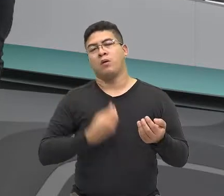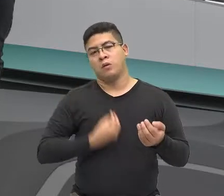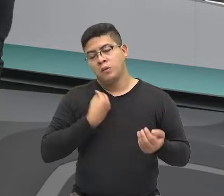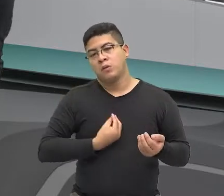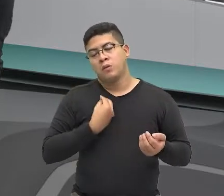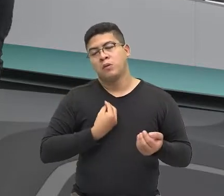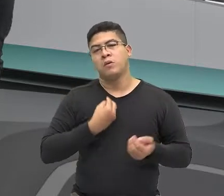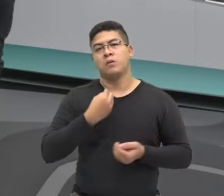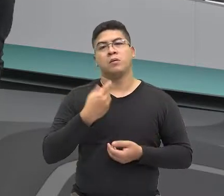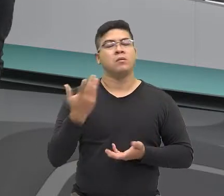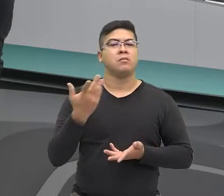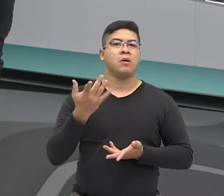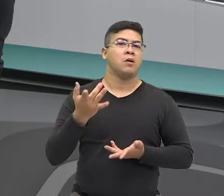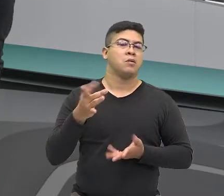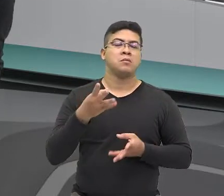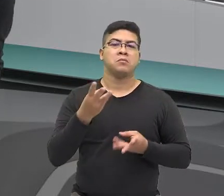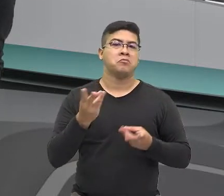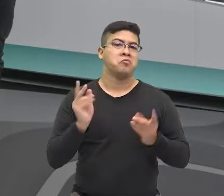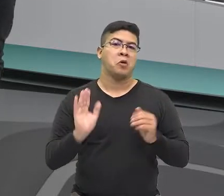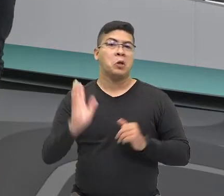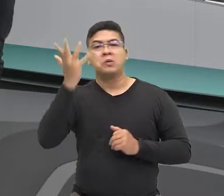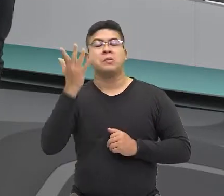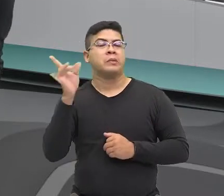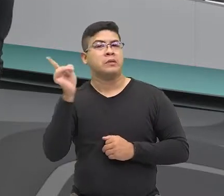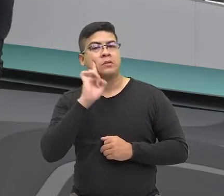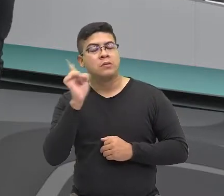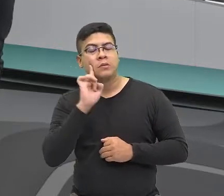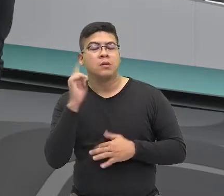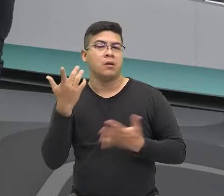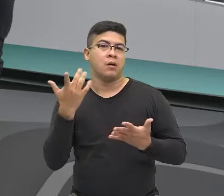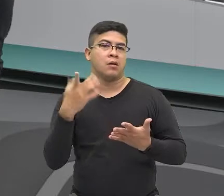Lima Barreto, coisas do dia a dia, né, situações do dia a dia,